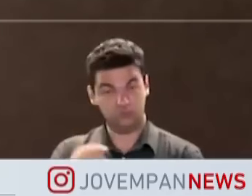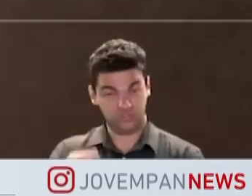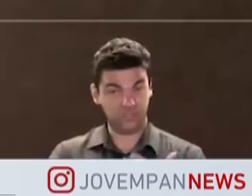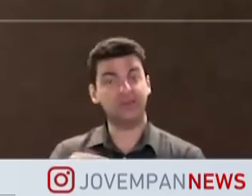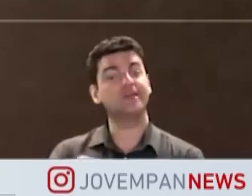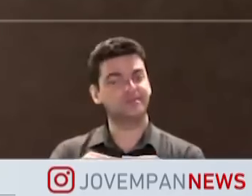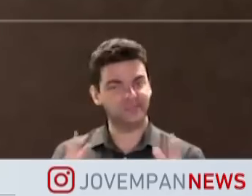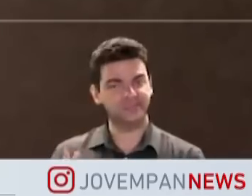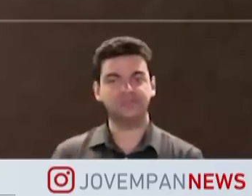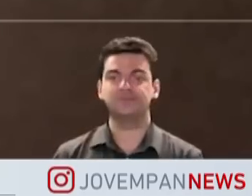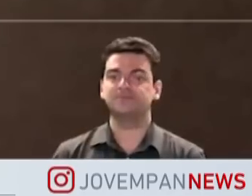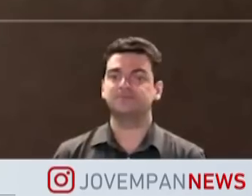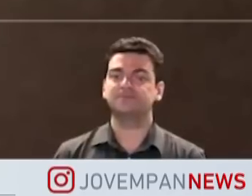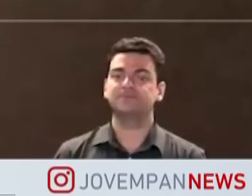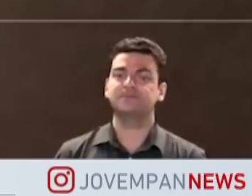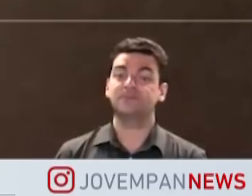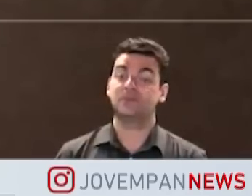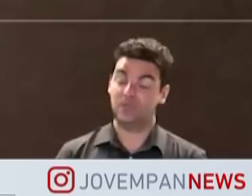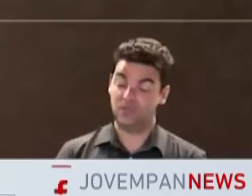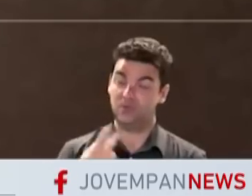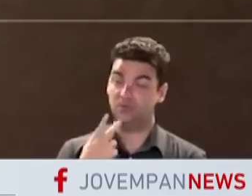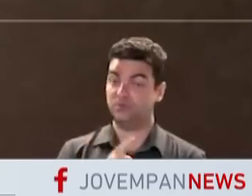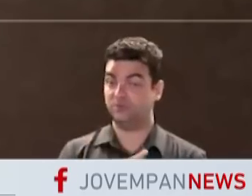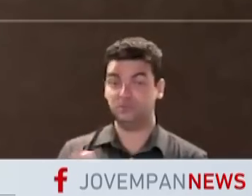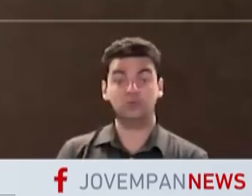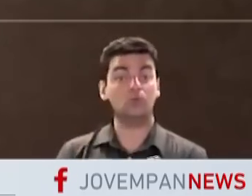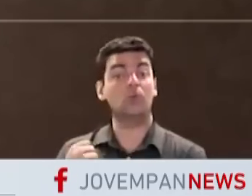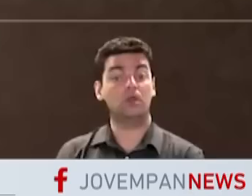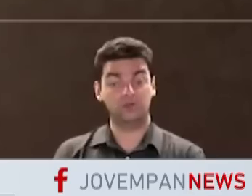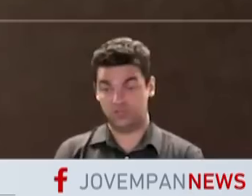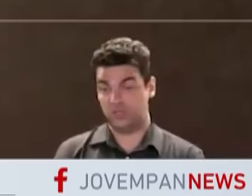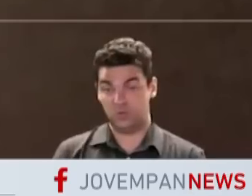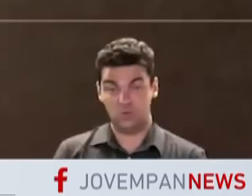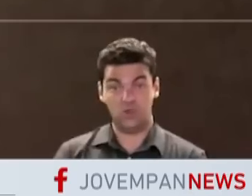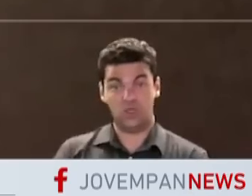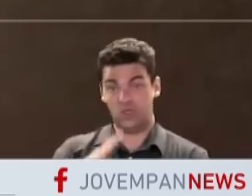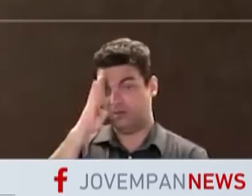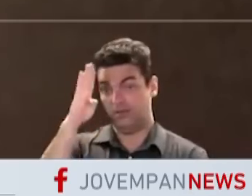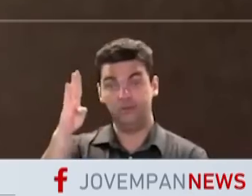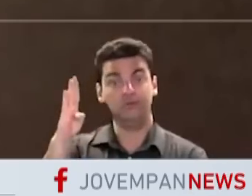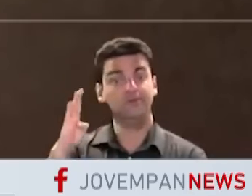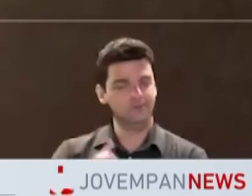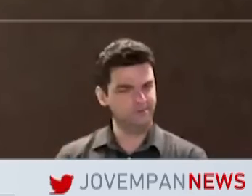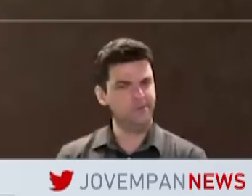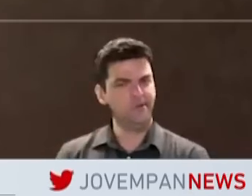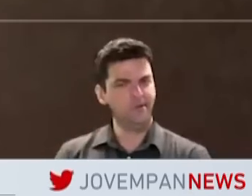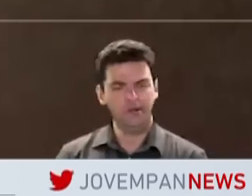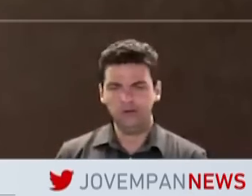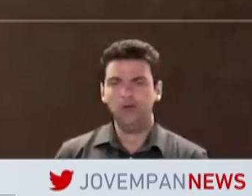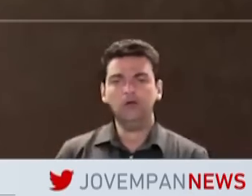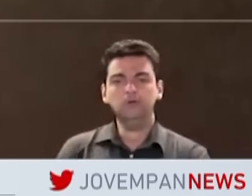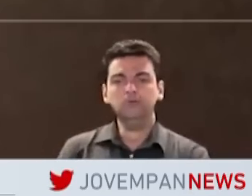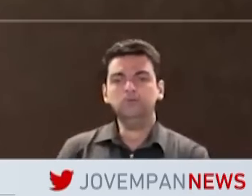todo inadmissível, sublinho, em uma sociedade regida pelo princípio democrático e